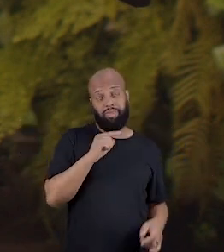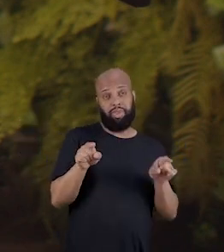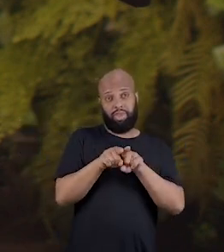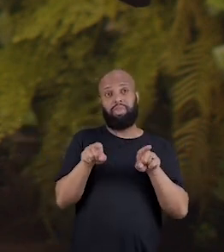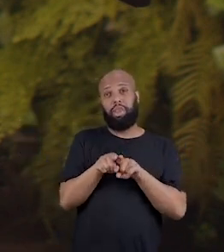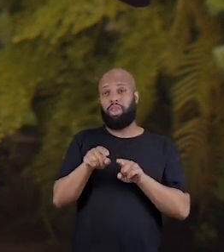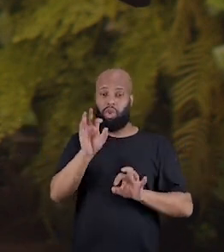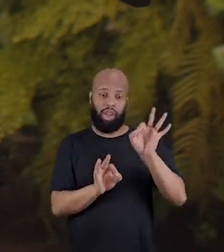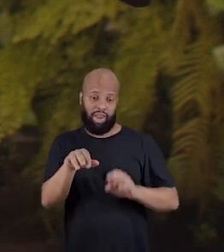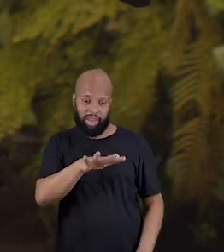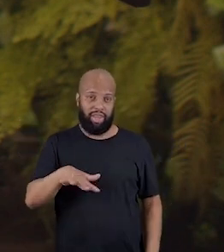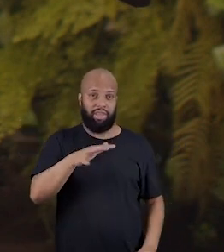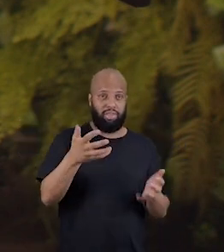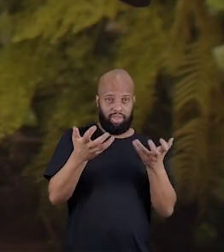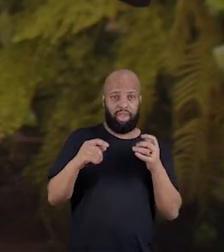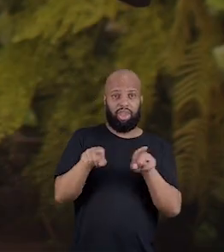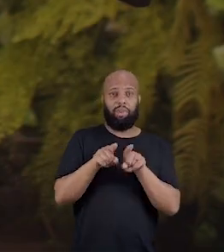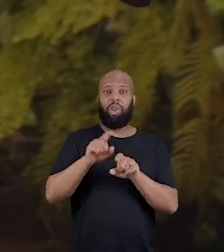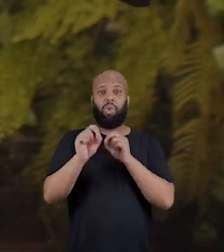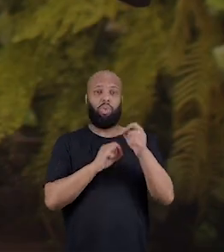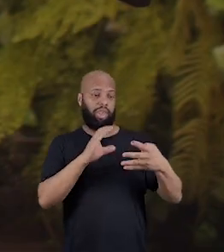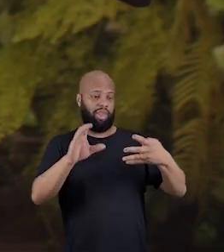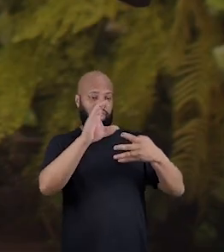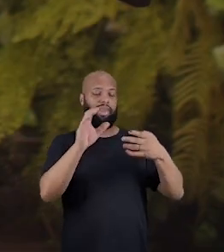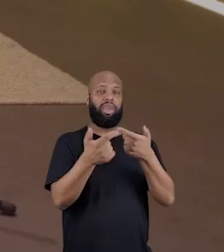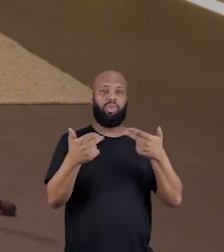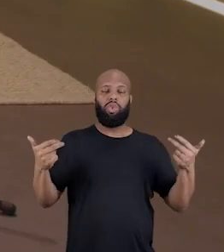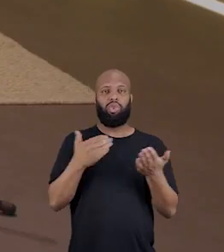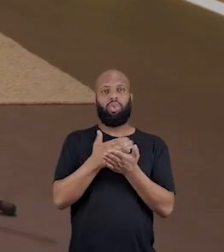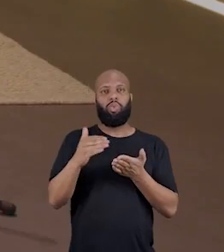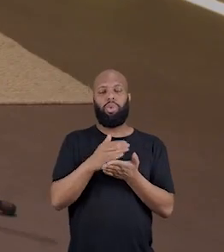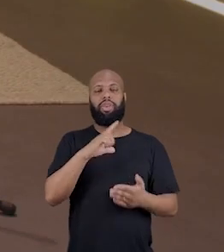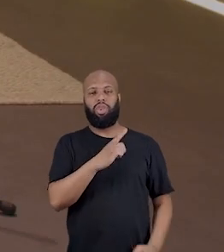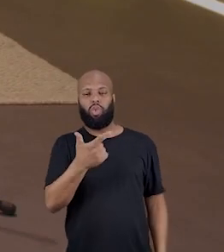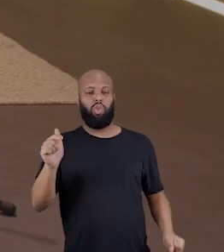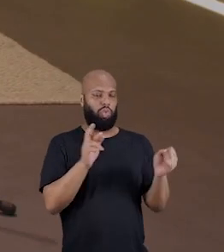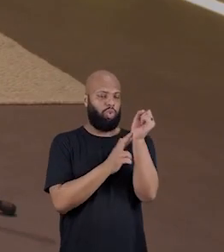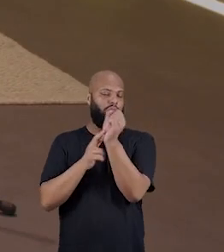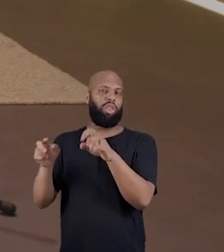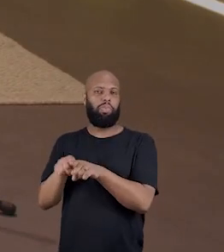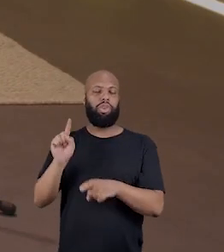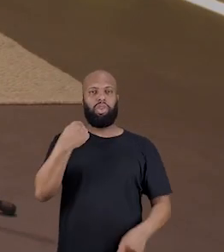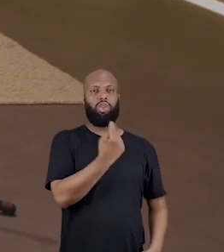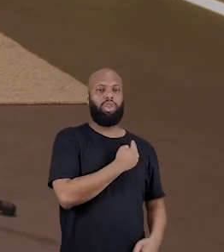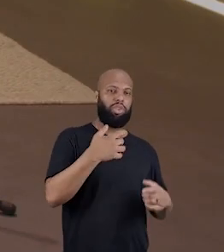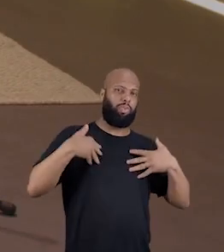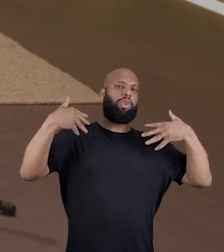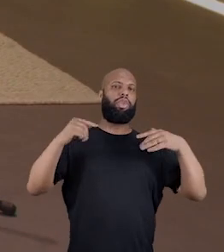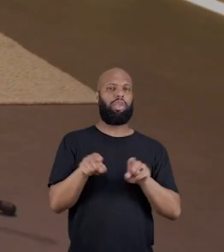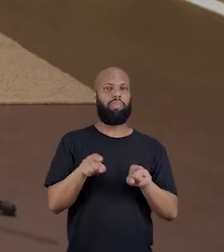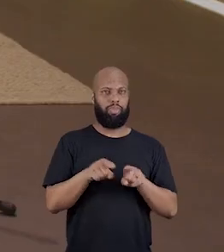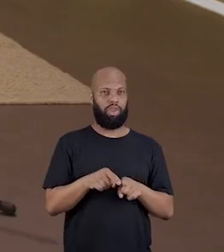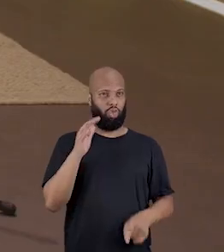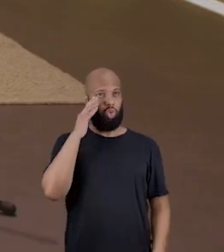resultado que a organização espera, qual que é o contorno, as coisas começam a ganhar outro ritmo e acho que às vezes a gente se surpreende